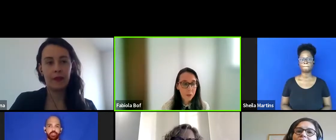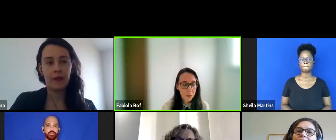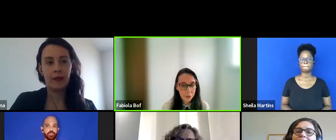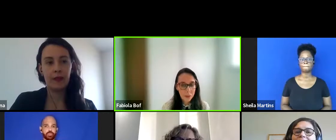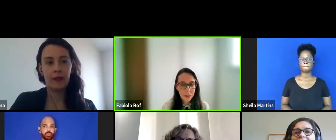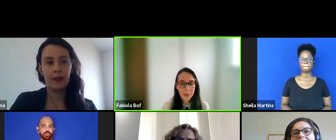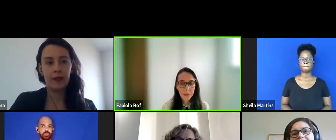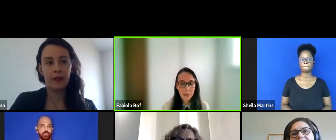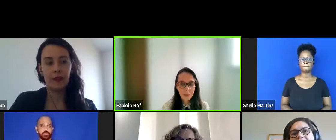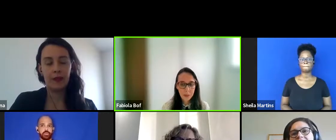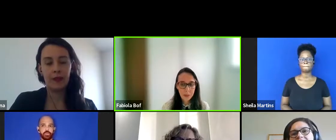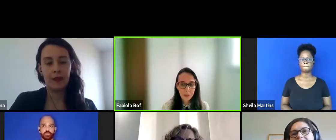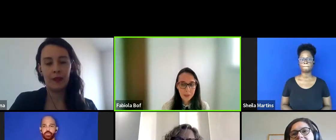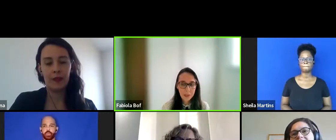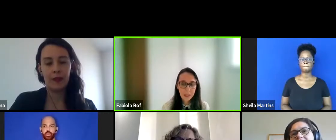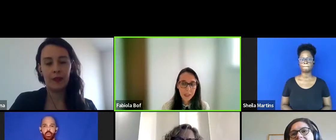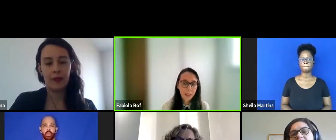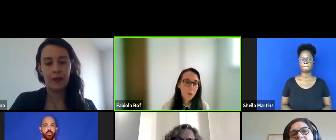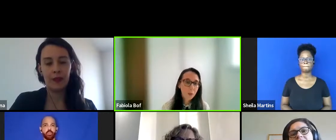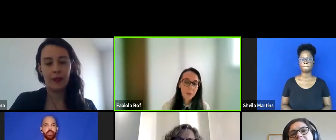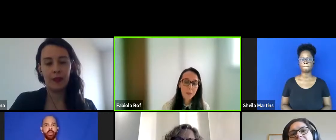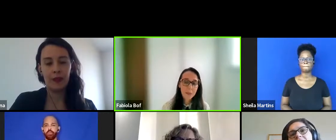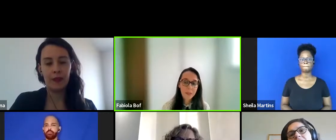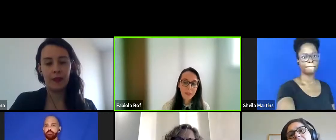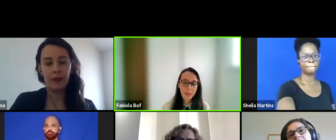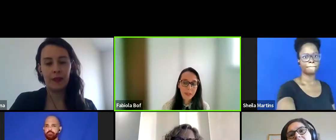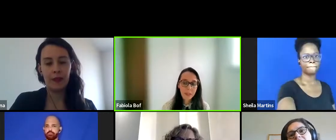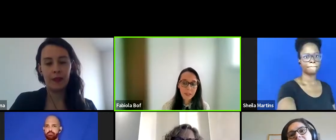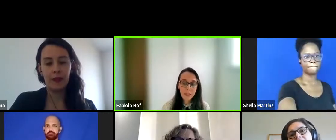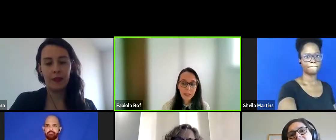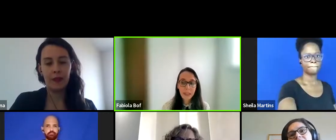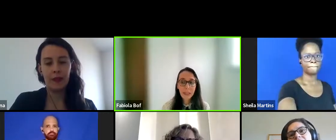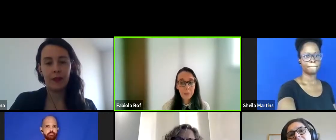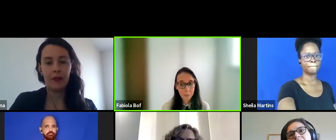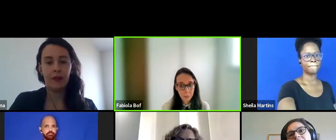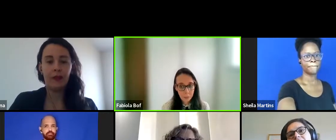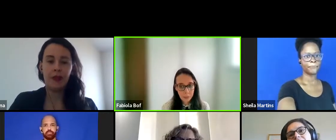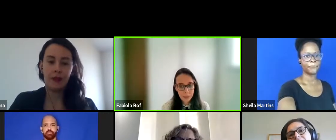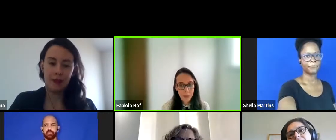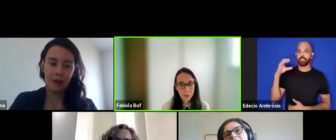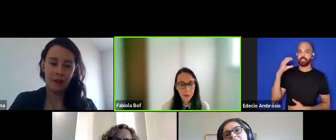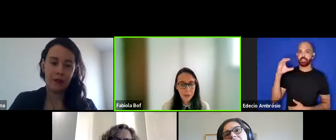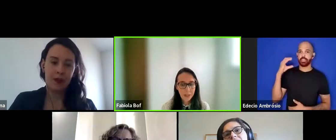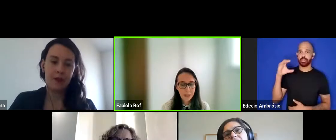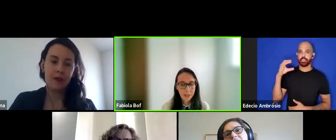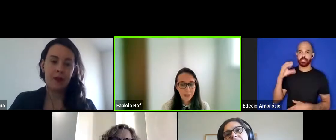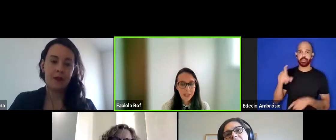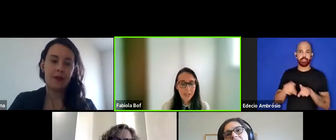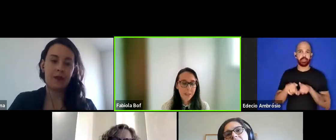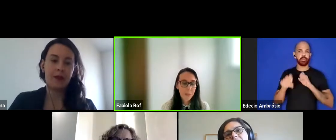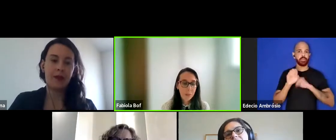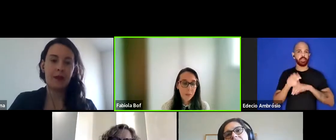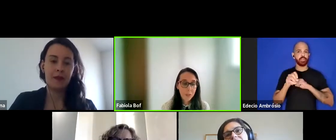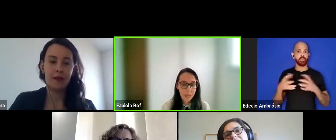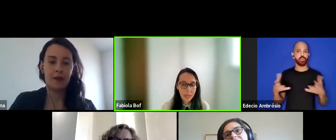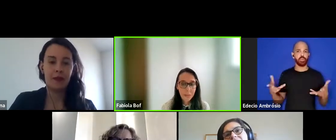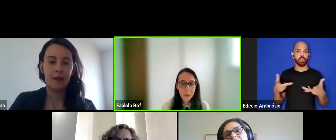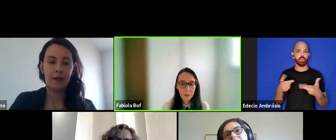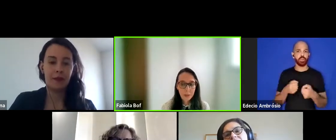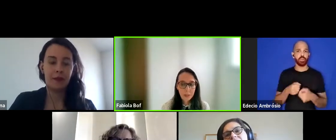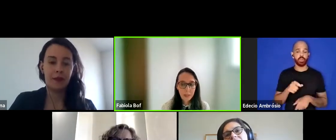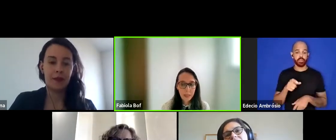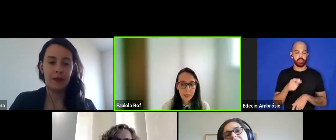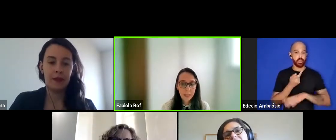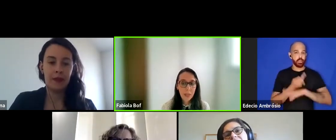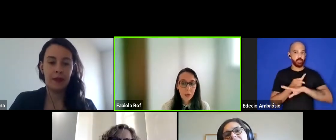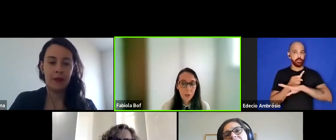colegas, professores e pesquisadores, que lutam por uma ciência e por um ensino de qualidade. Esses prêmios celebram